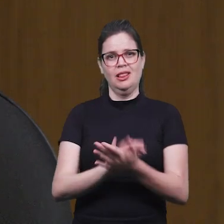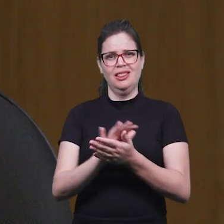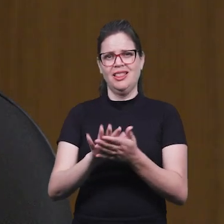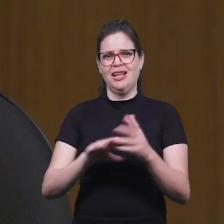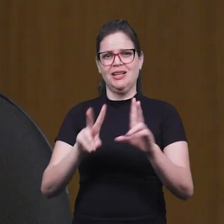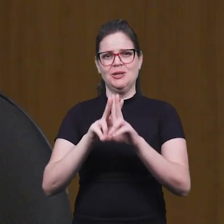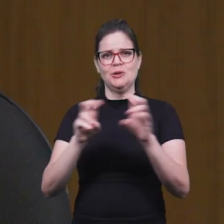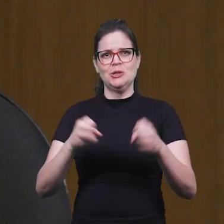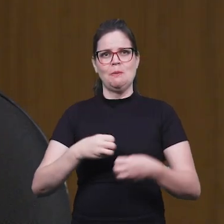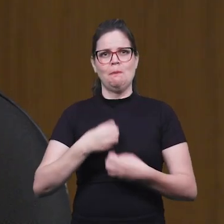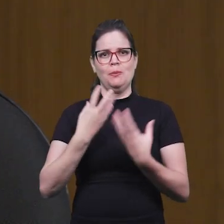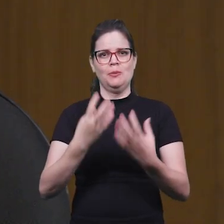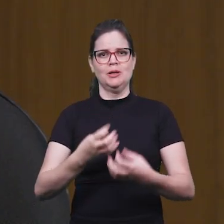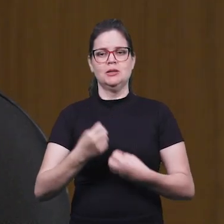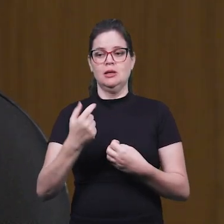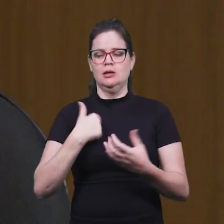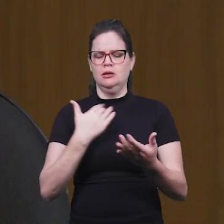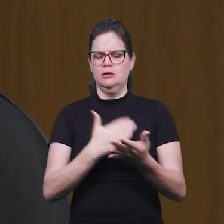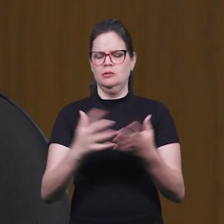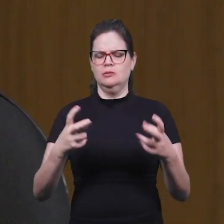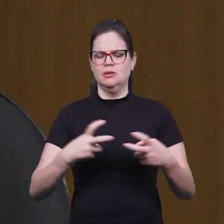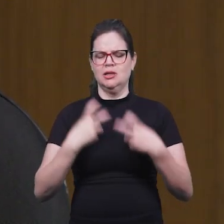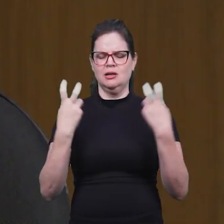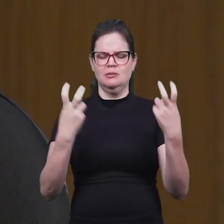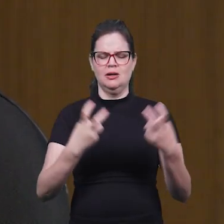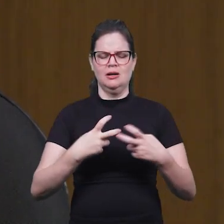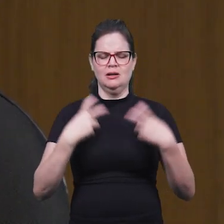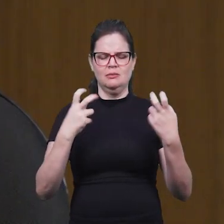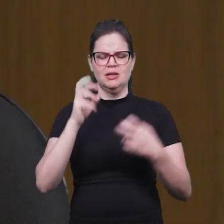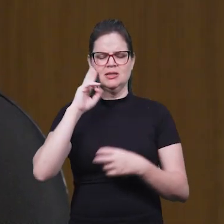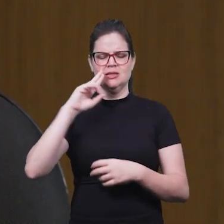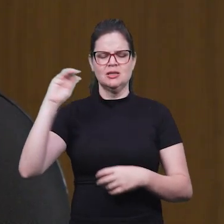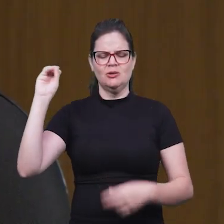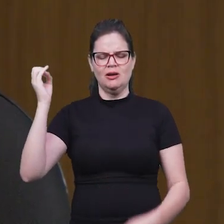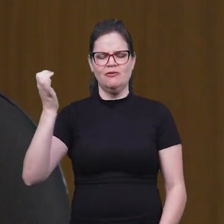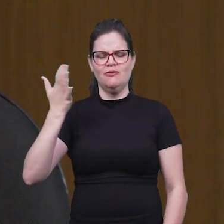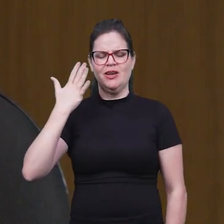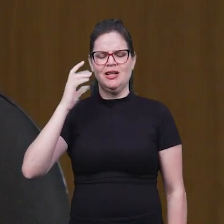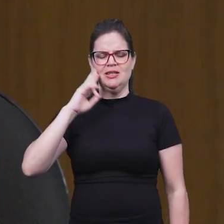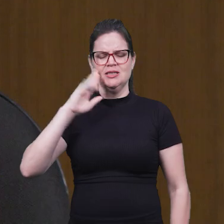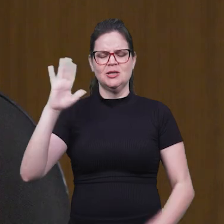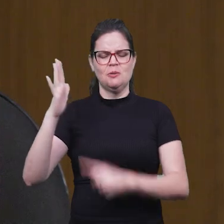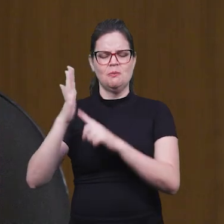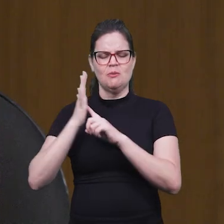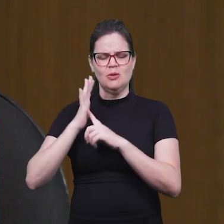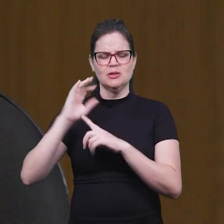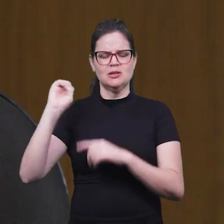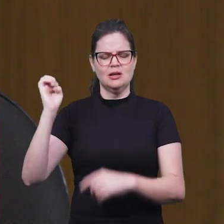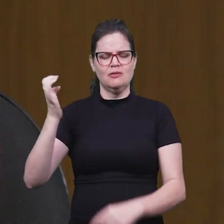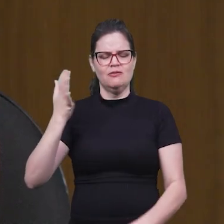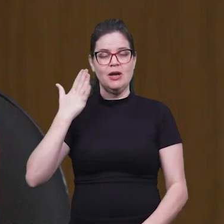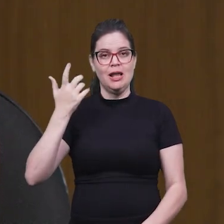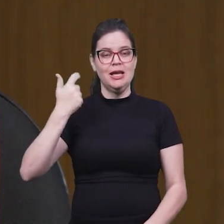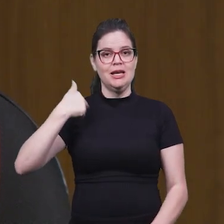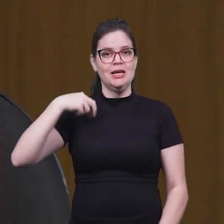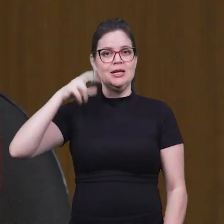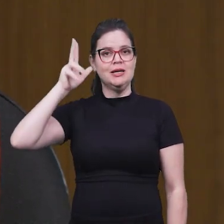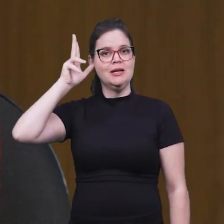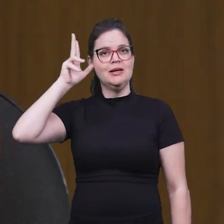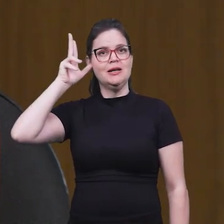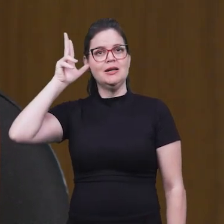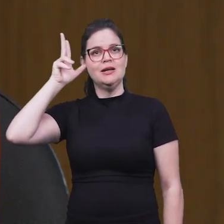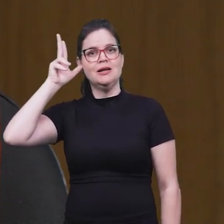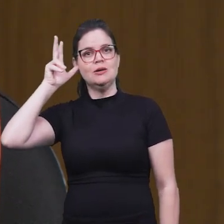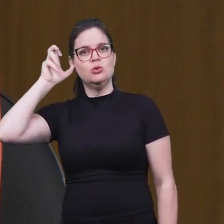comecei a clamar, Senhor me revela, Senhor me mostra. E eu ouvi uma voz, Os